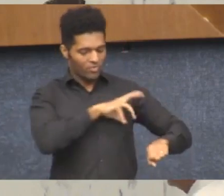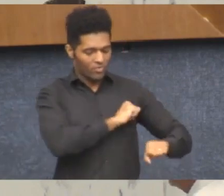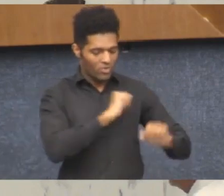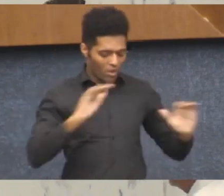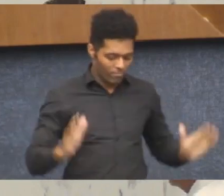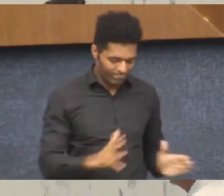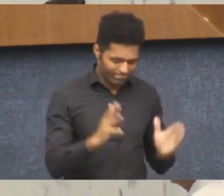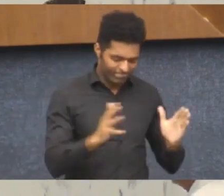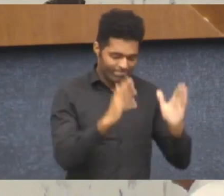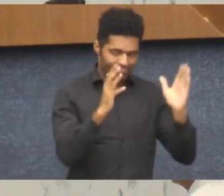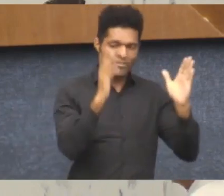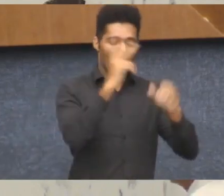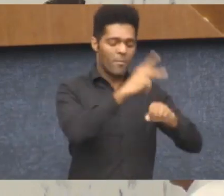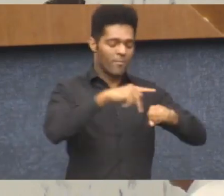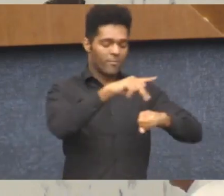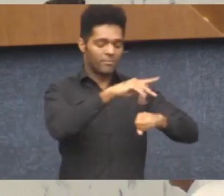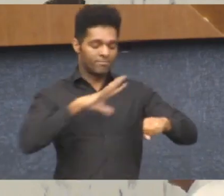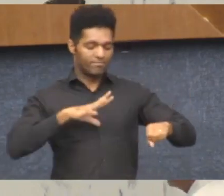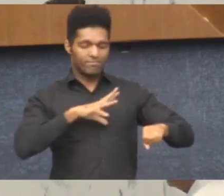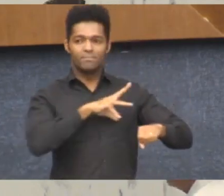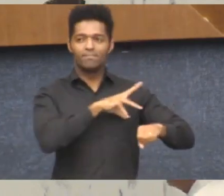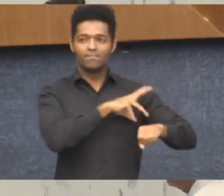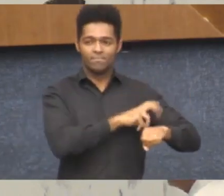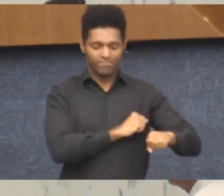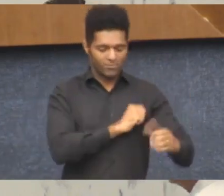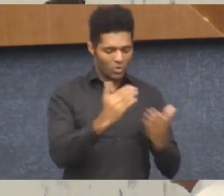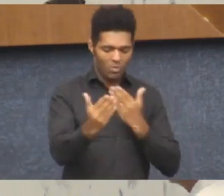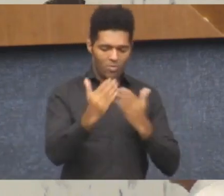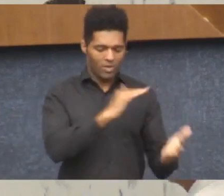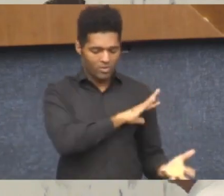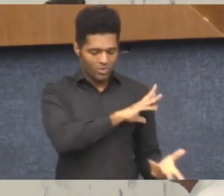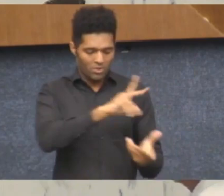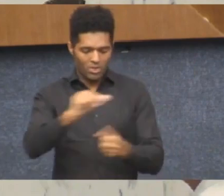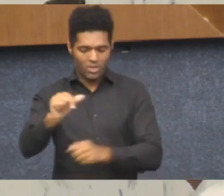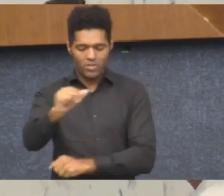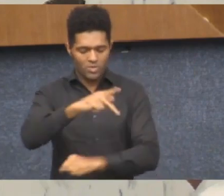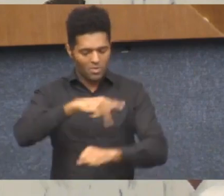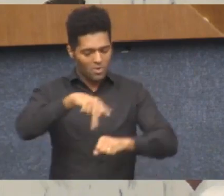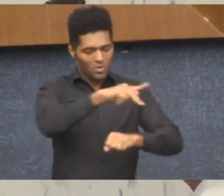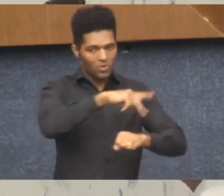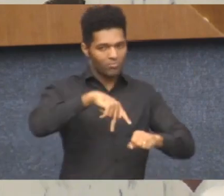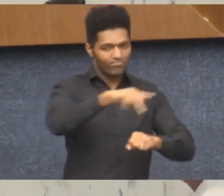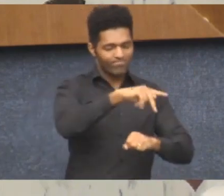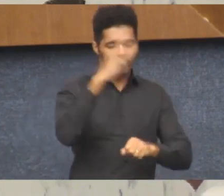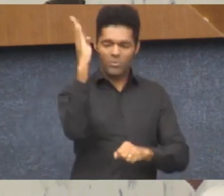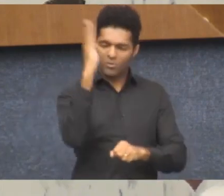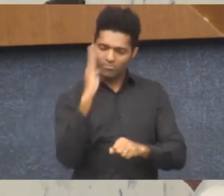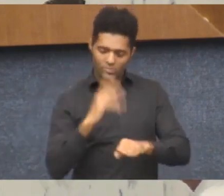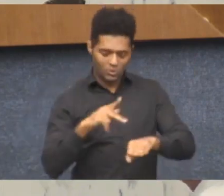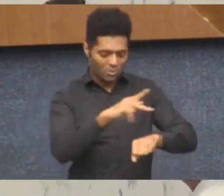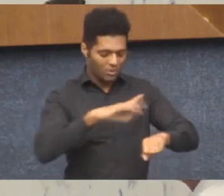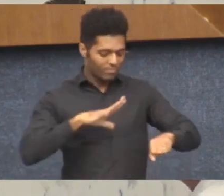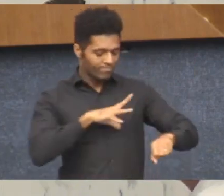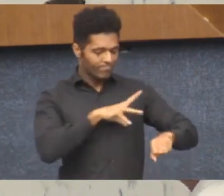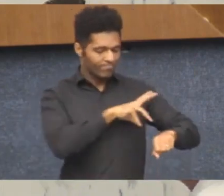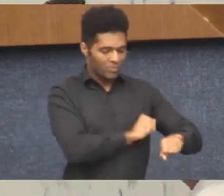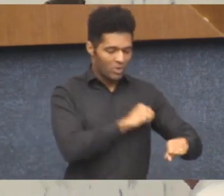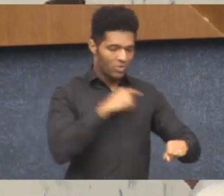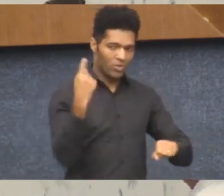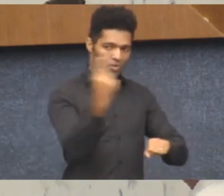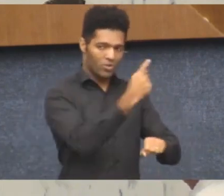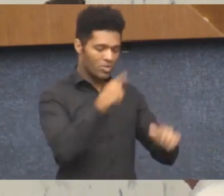própria morte, terra adorada, entre outras mil és tu, Brasil, ó pátria